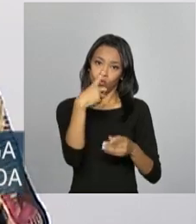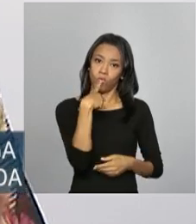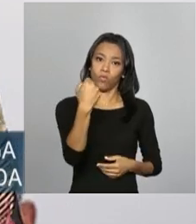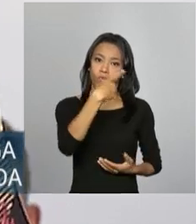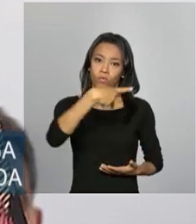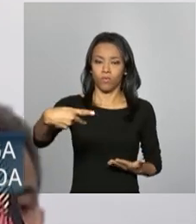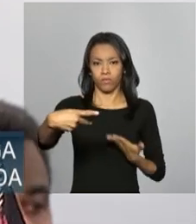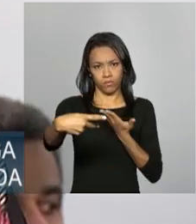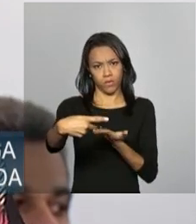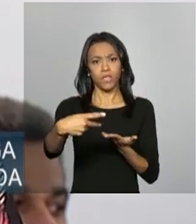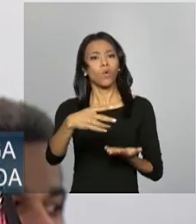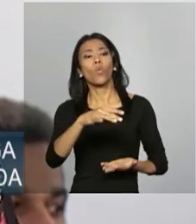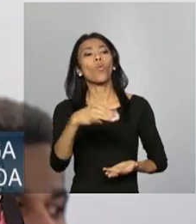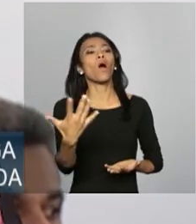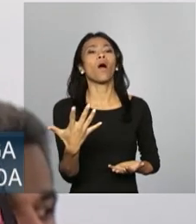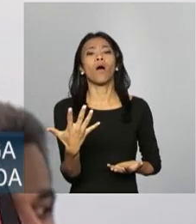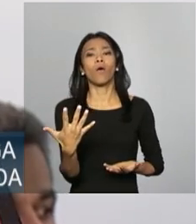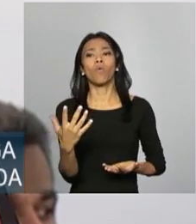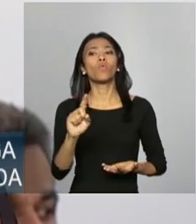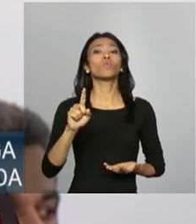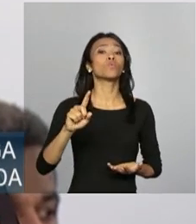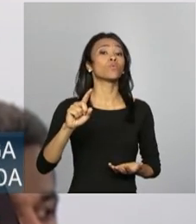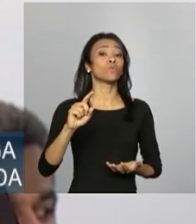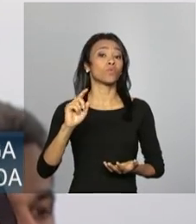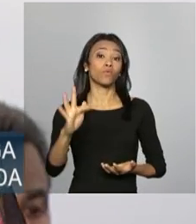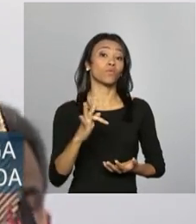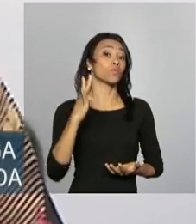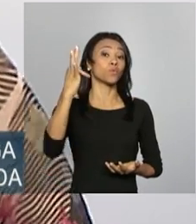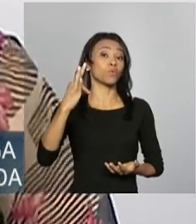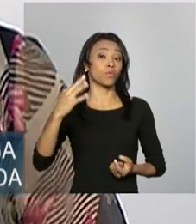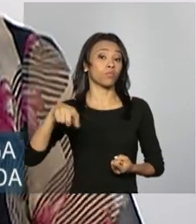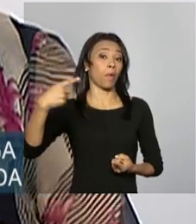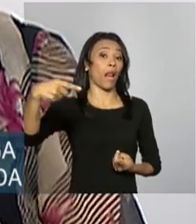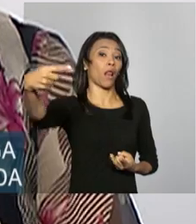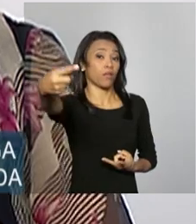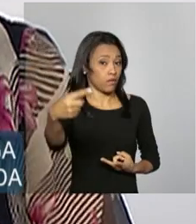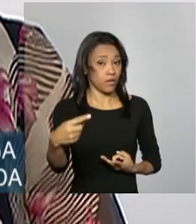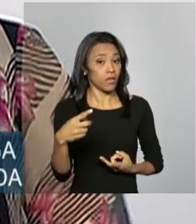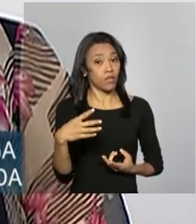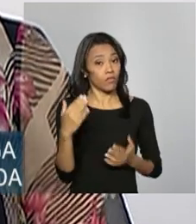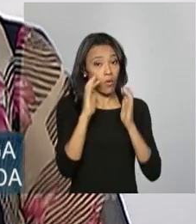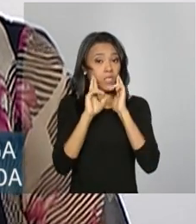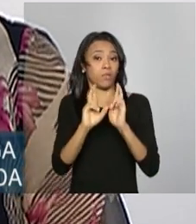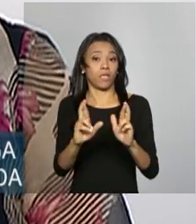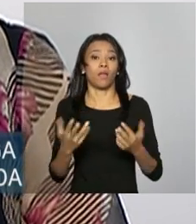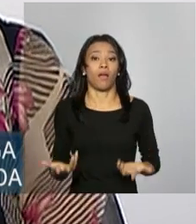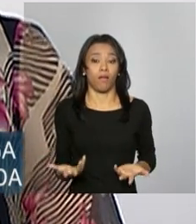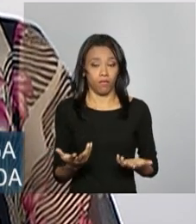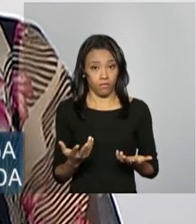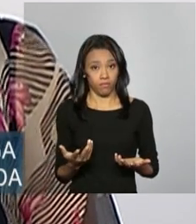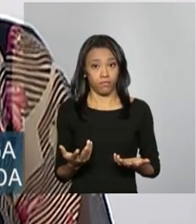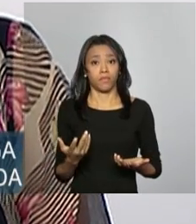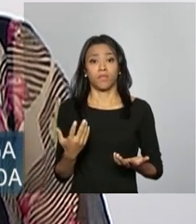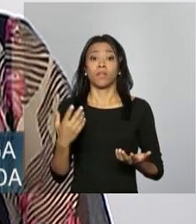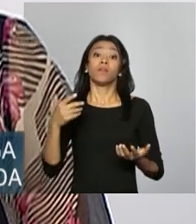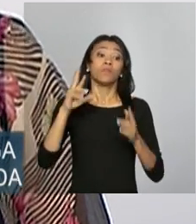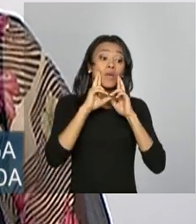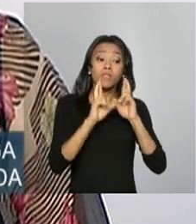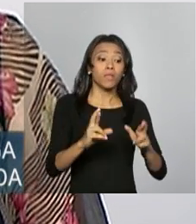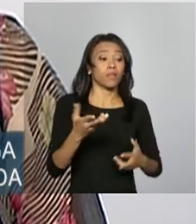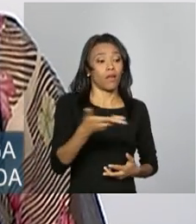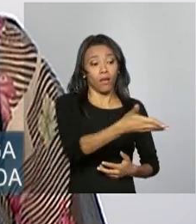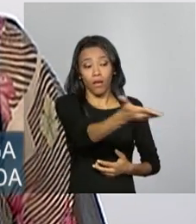qual é o mandato que eles não desrespeitarão? Eles desrespeitarão o mandato do cidadão e